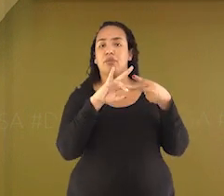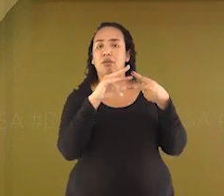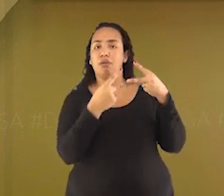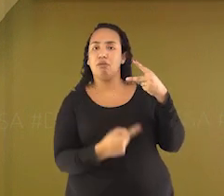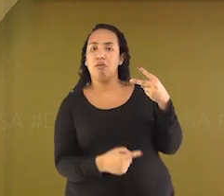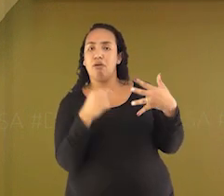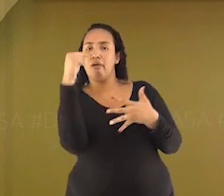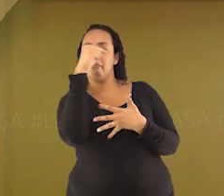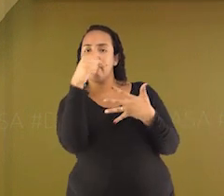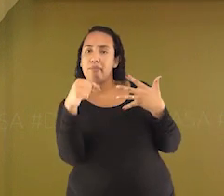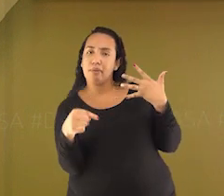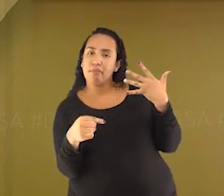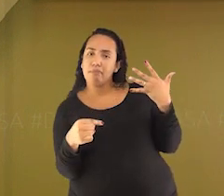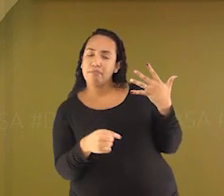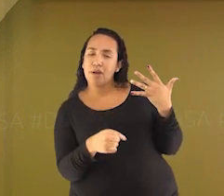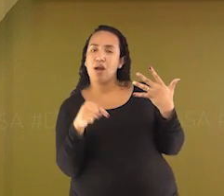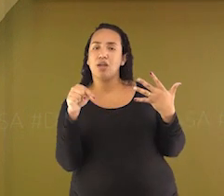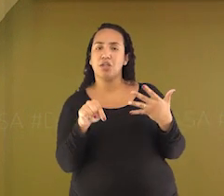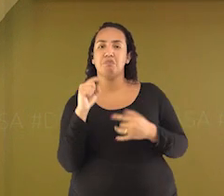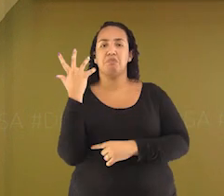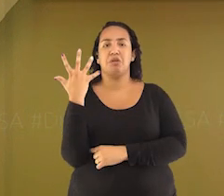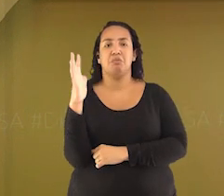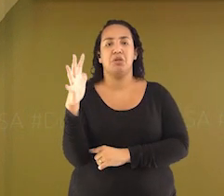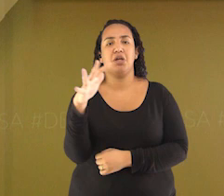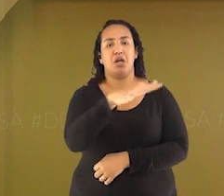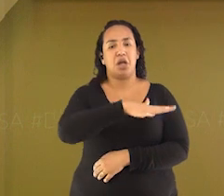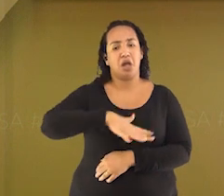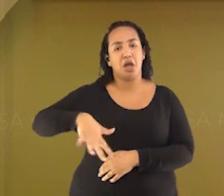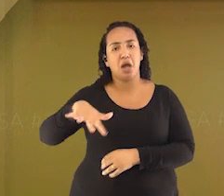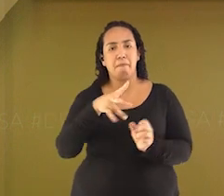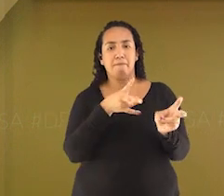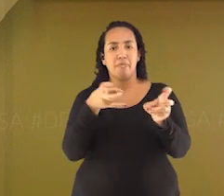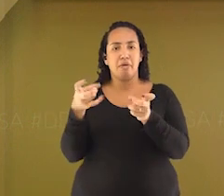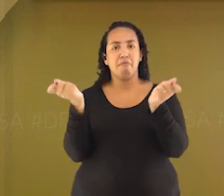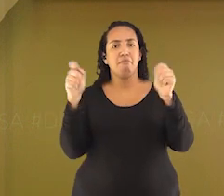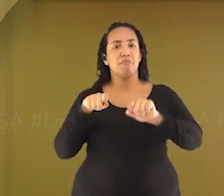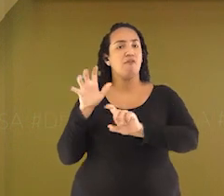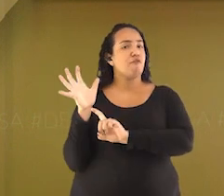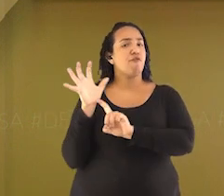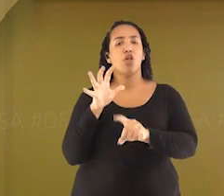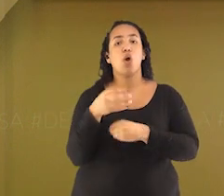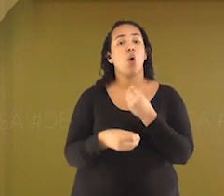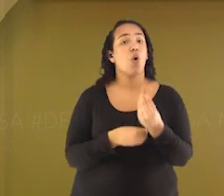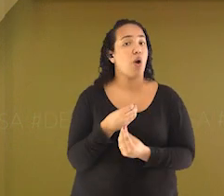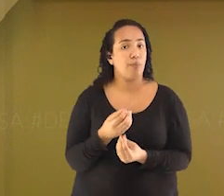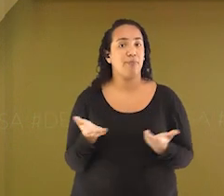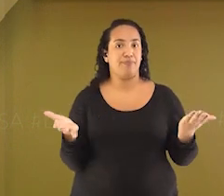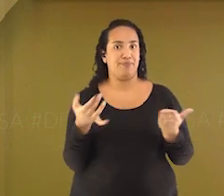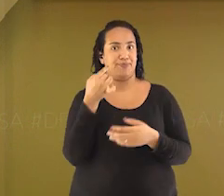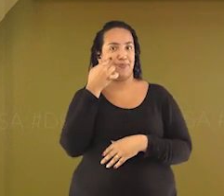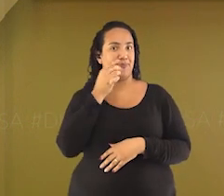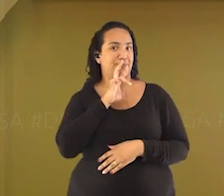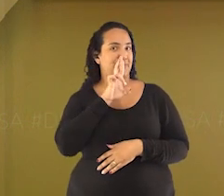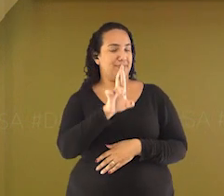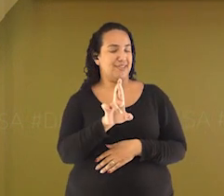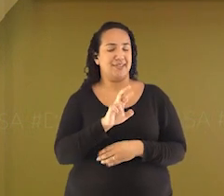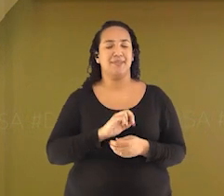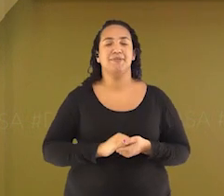e fatores ambientais influenciam características observáveis que o indivíduo apresenta? Vamos à nossa